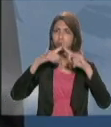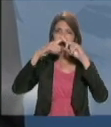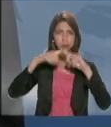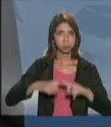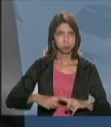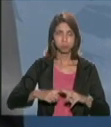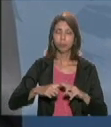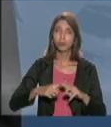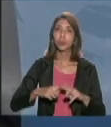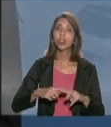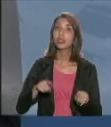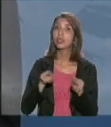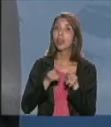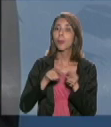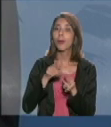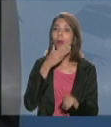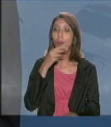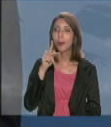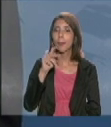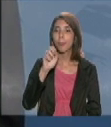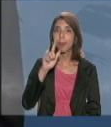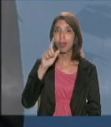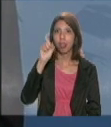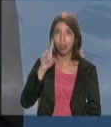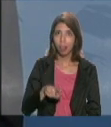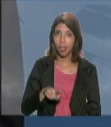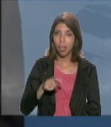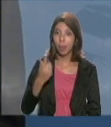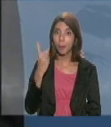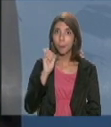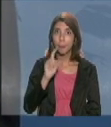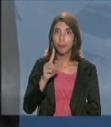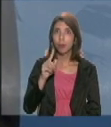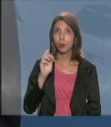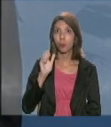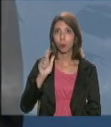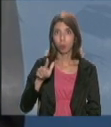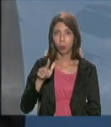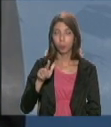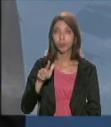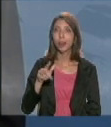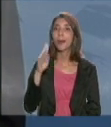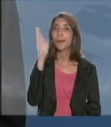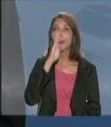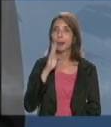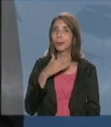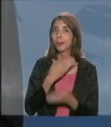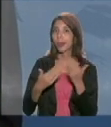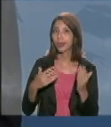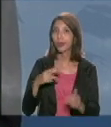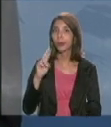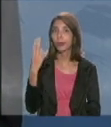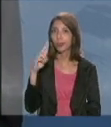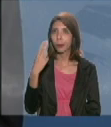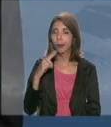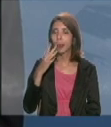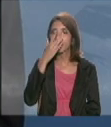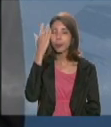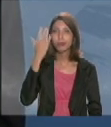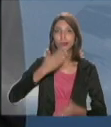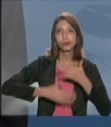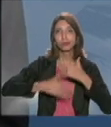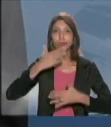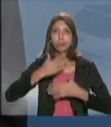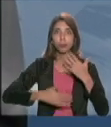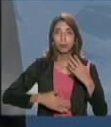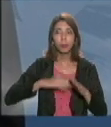várias decisões e do 1000º gol de Pelé. Em 50, o Brasil foi derrotado pelo Uruguai e a torcida saiu